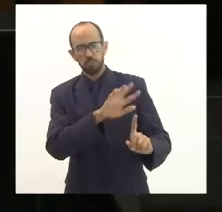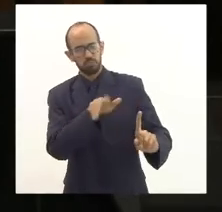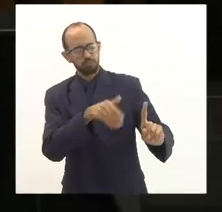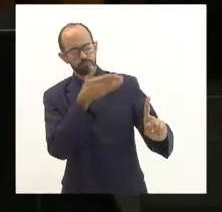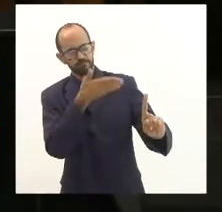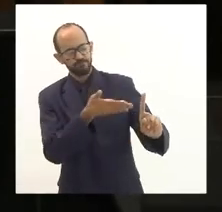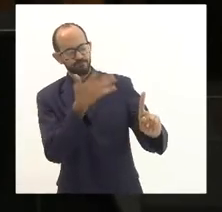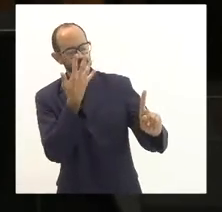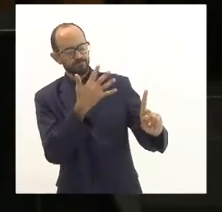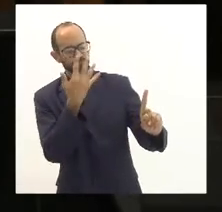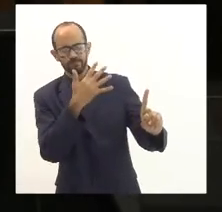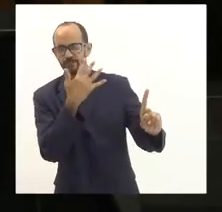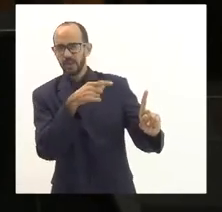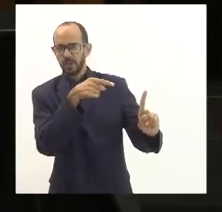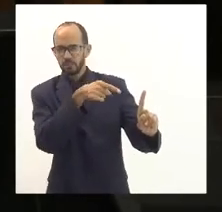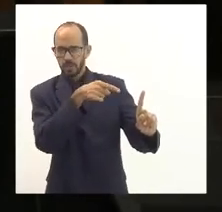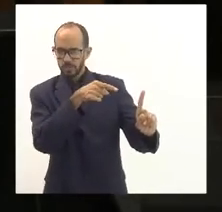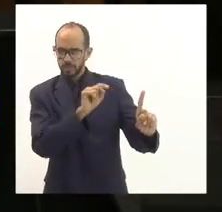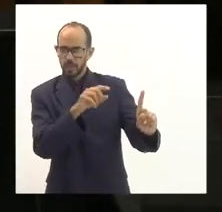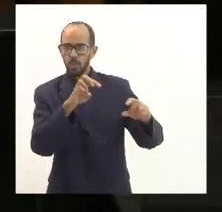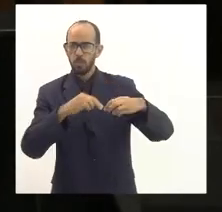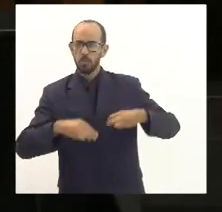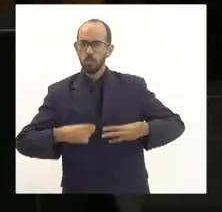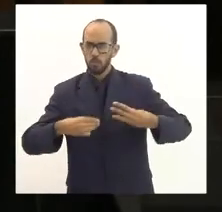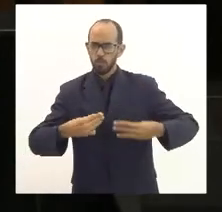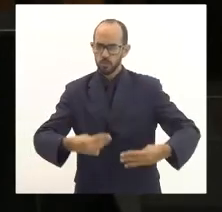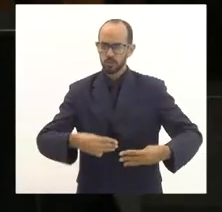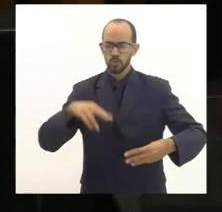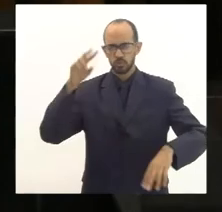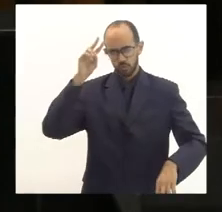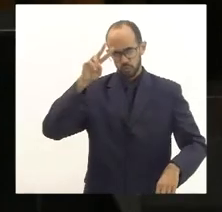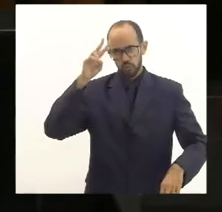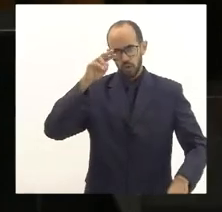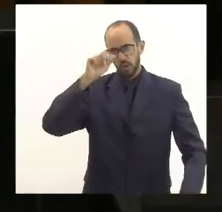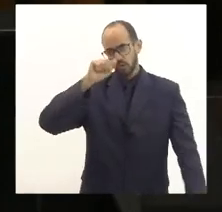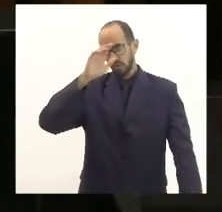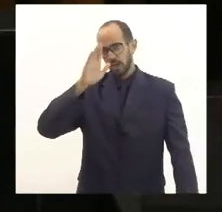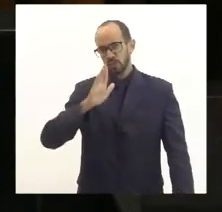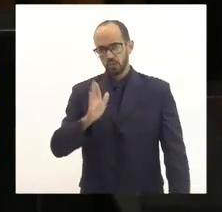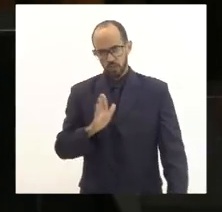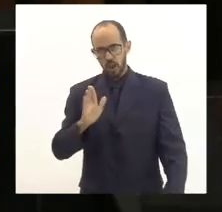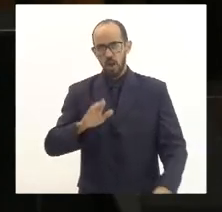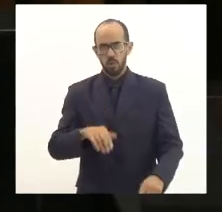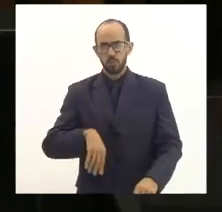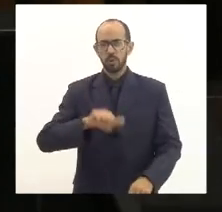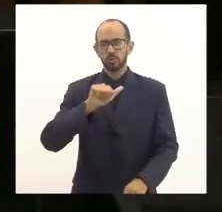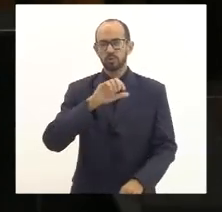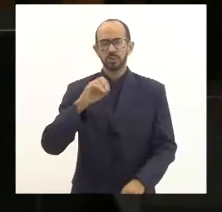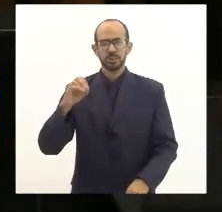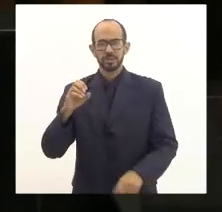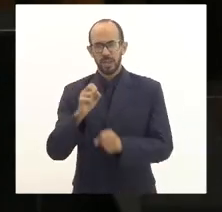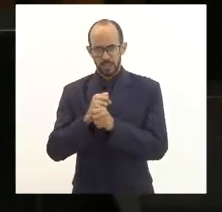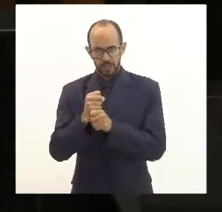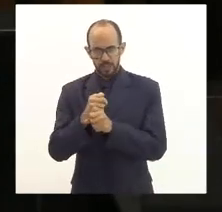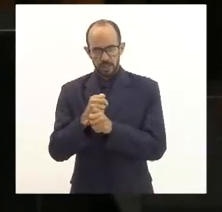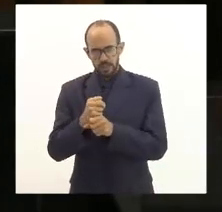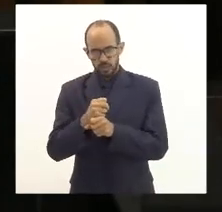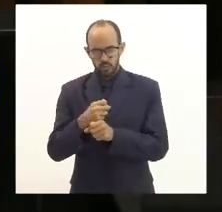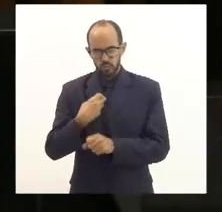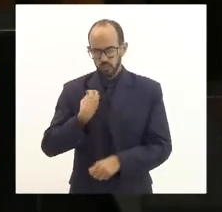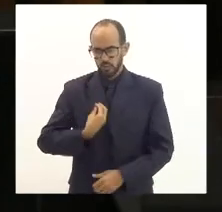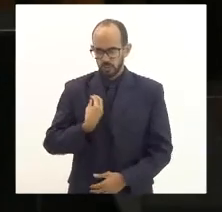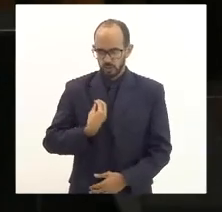homenagens e o Museu Histórico Nacional pelos seus 100 anos de